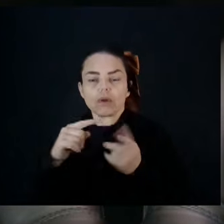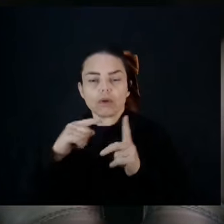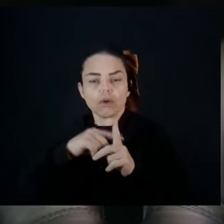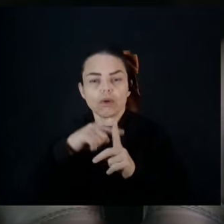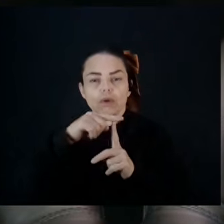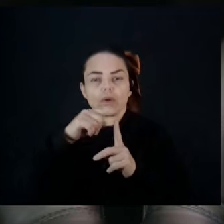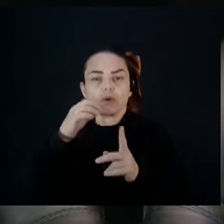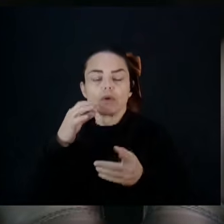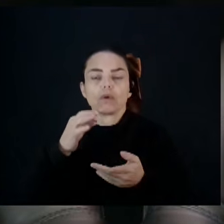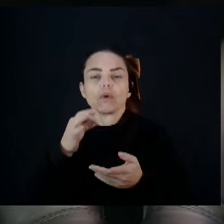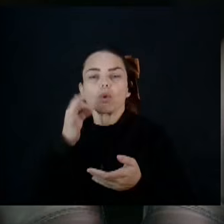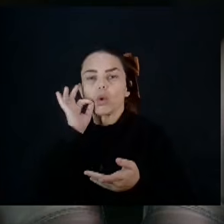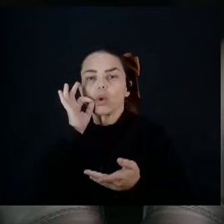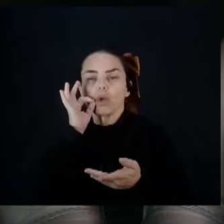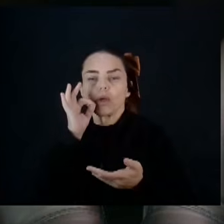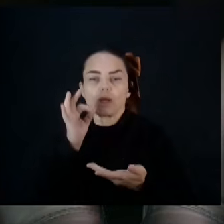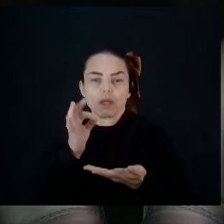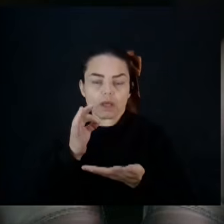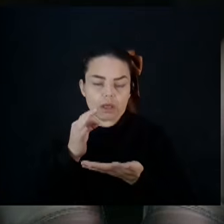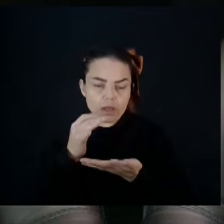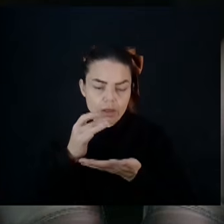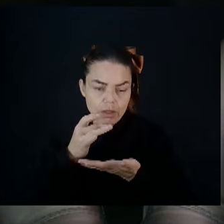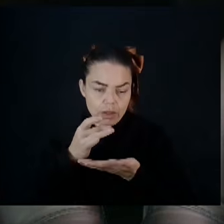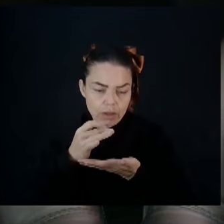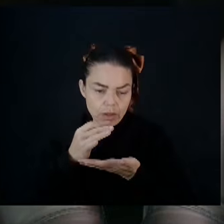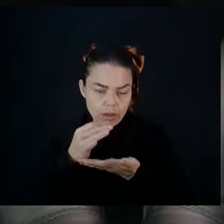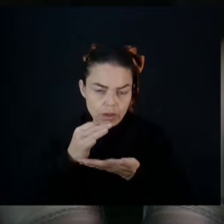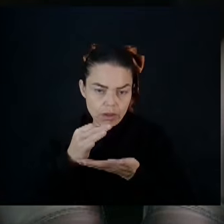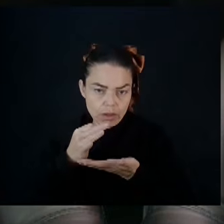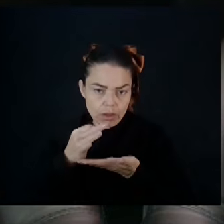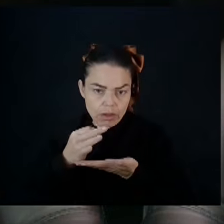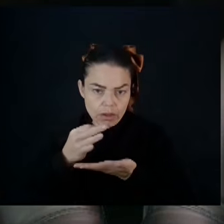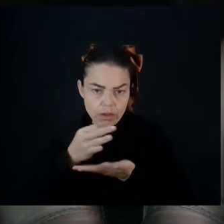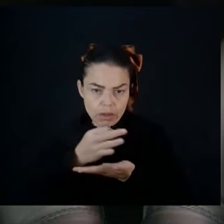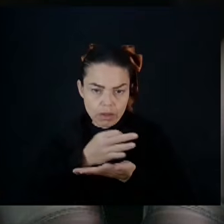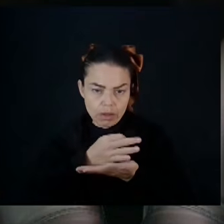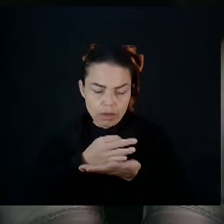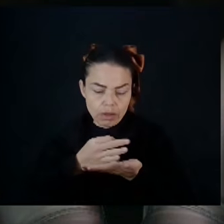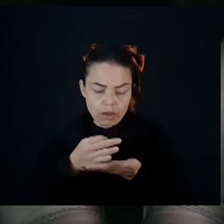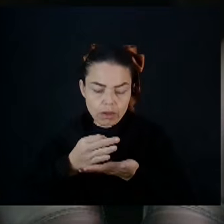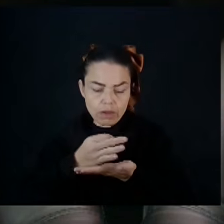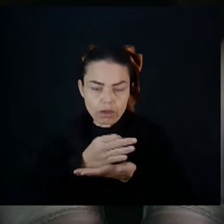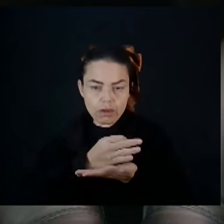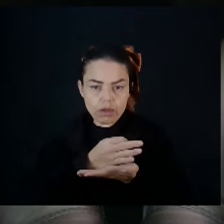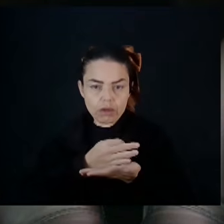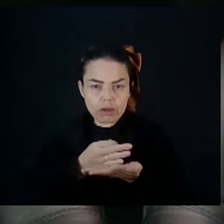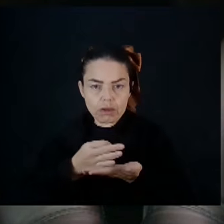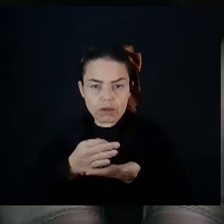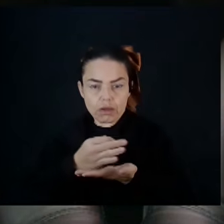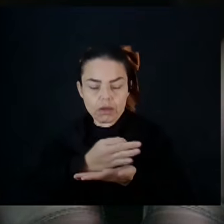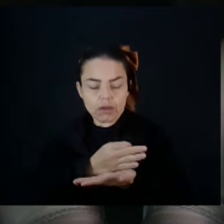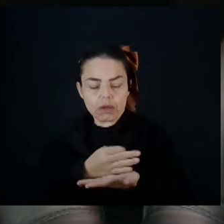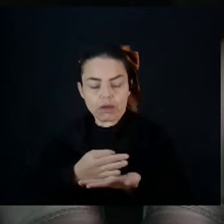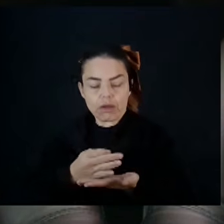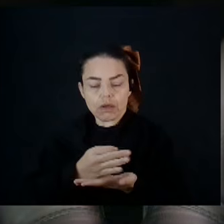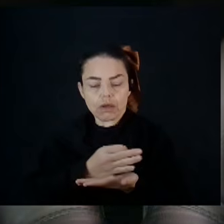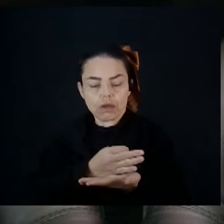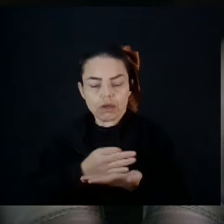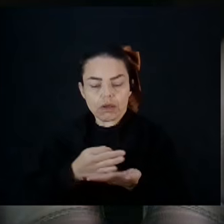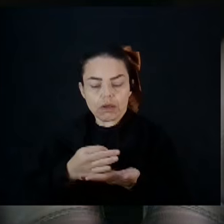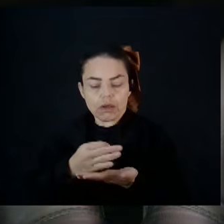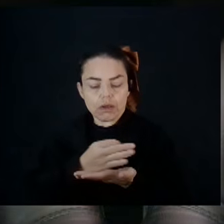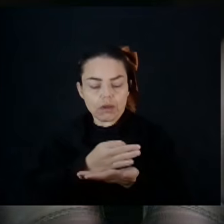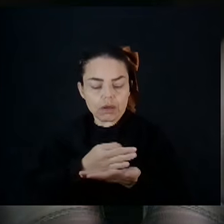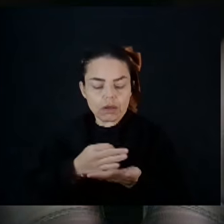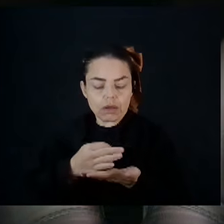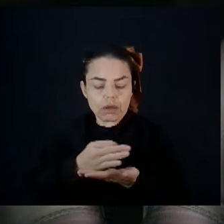nisso. Depois, você vai pegar aquela xícara e vai movimentar e olhar o movimento do café naquela xícara.